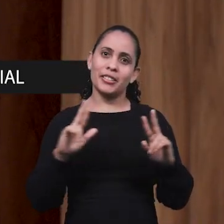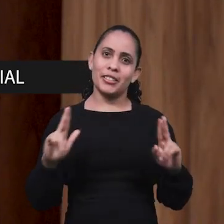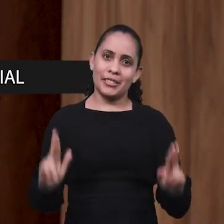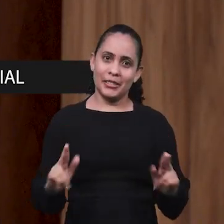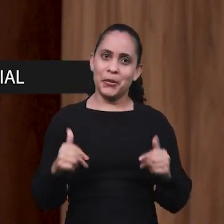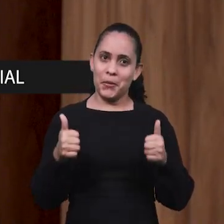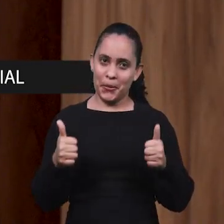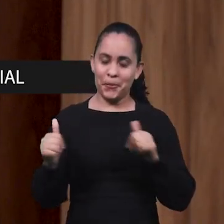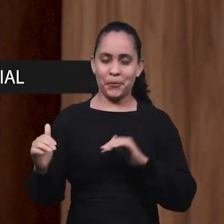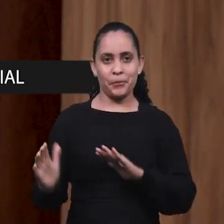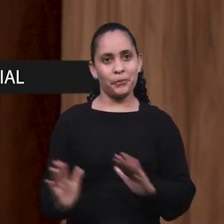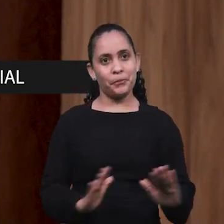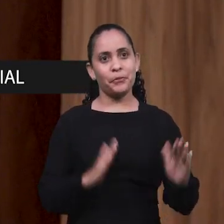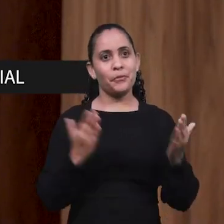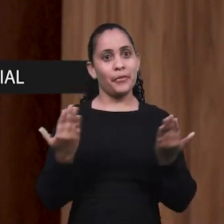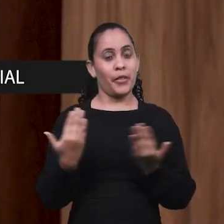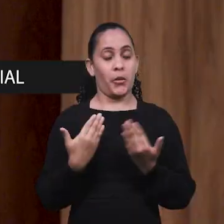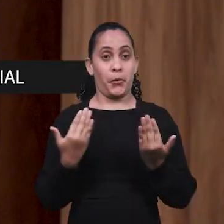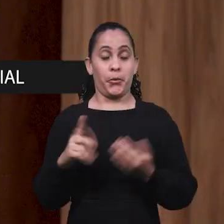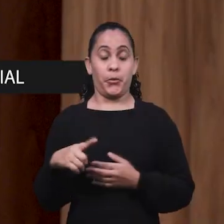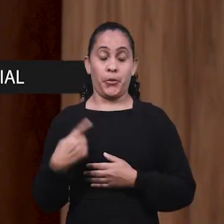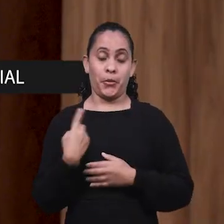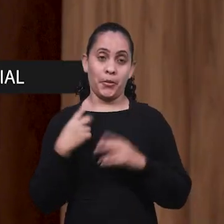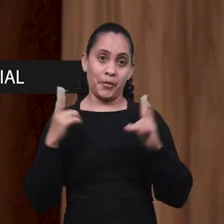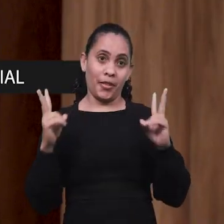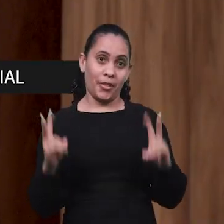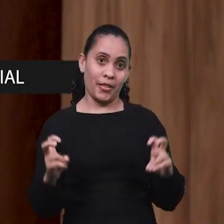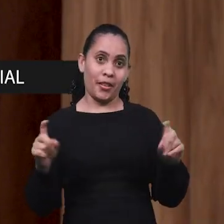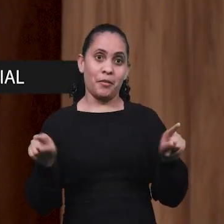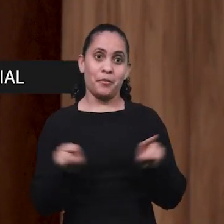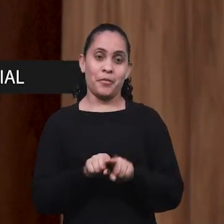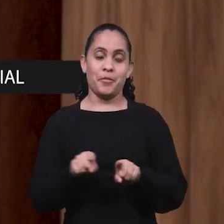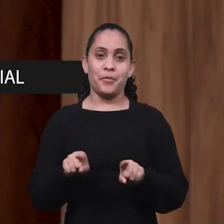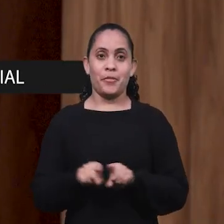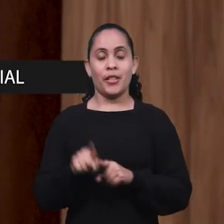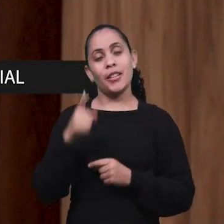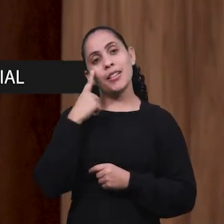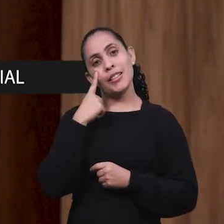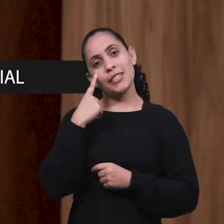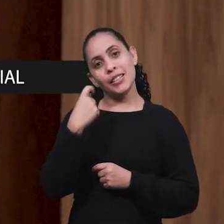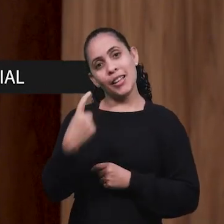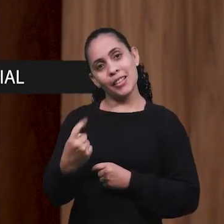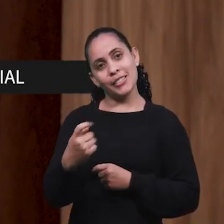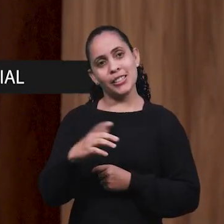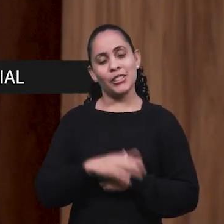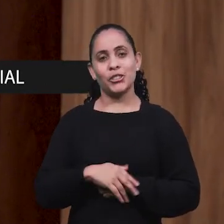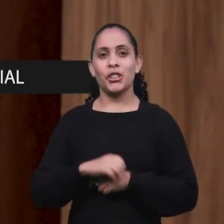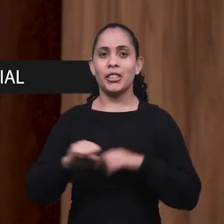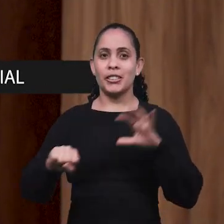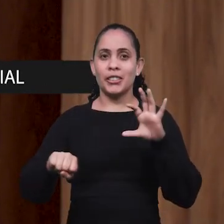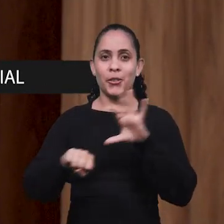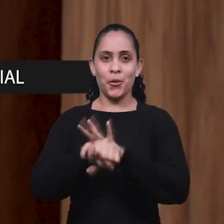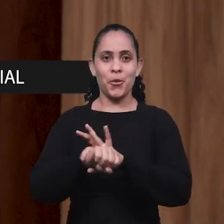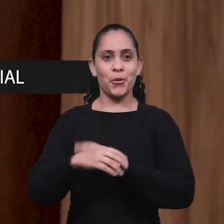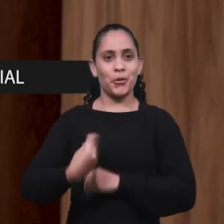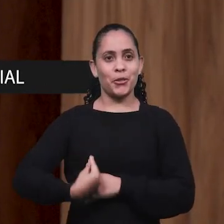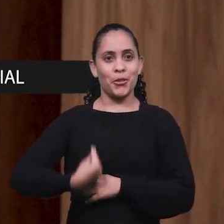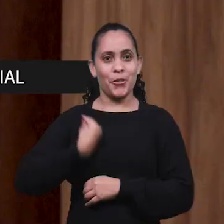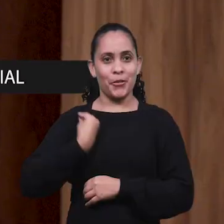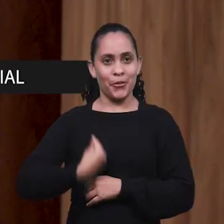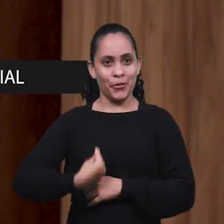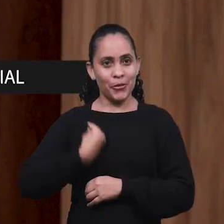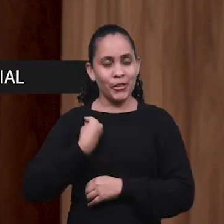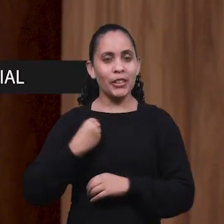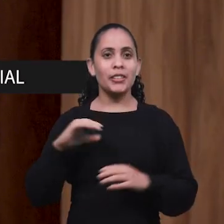sobre isso, tá bom? Hoje, nosso tema é um tema muito interessante, o tema é seguro de vida como ferramenta